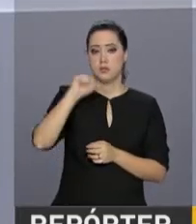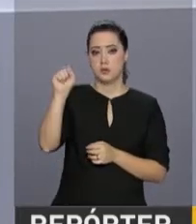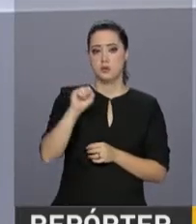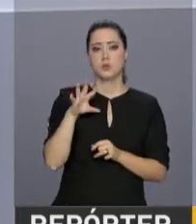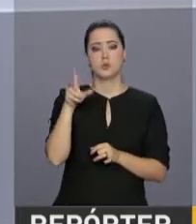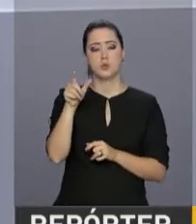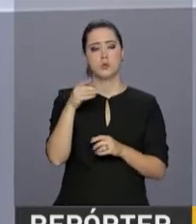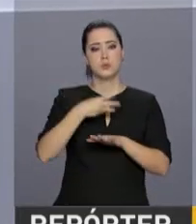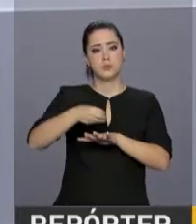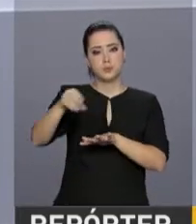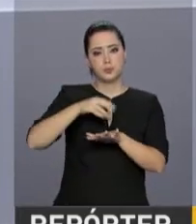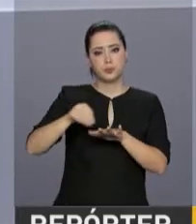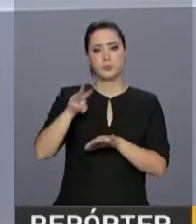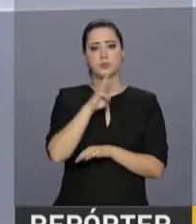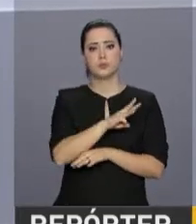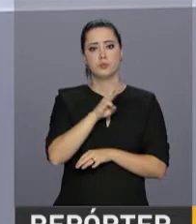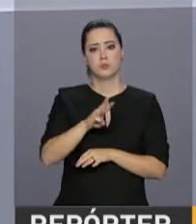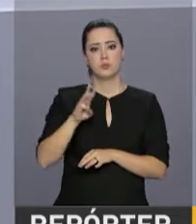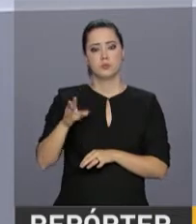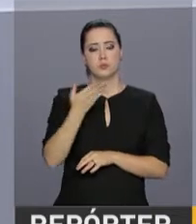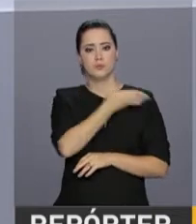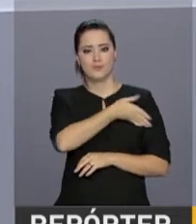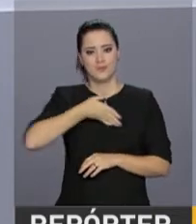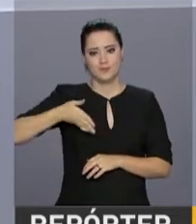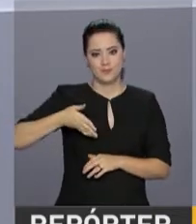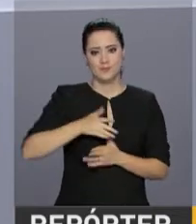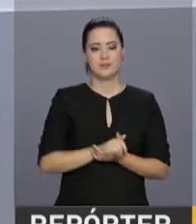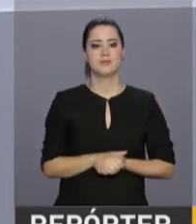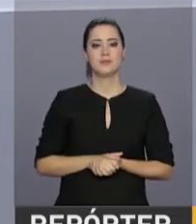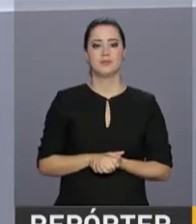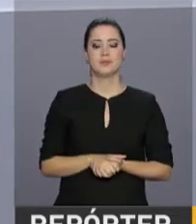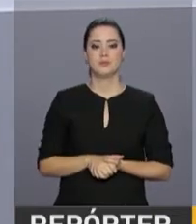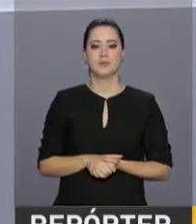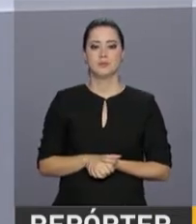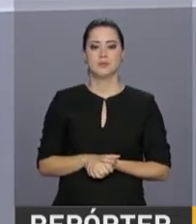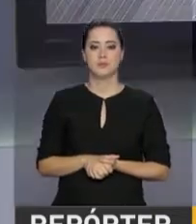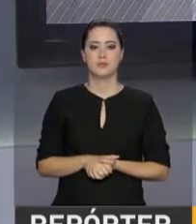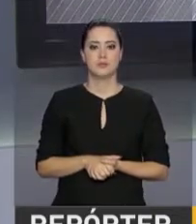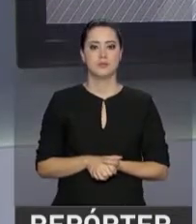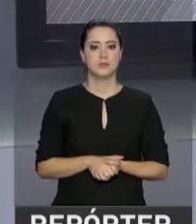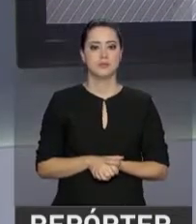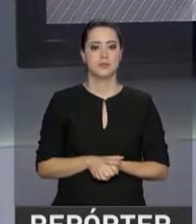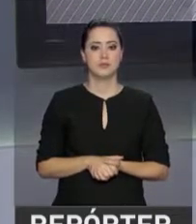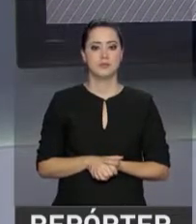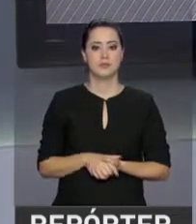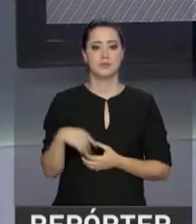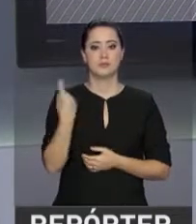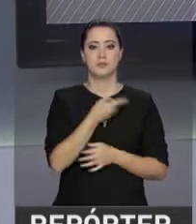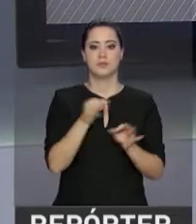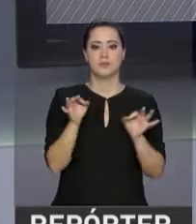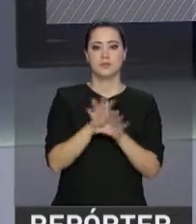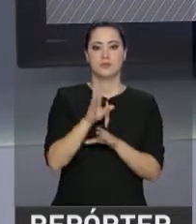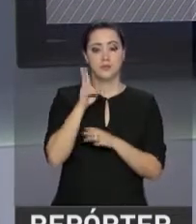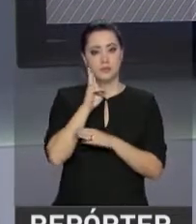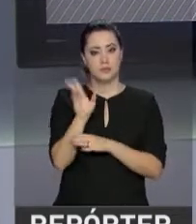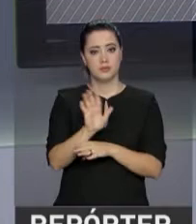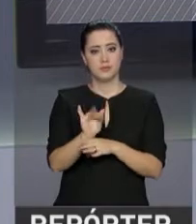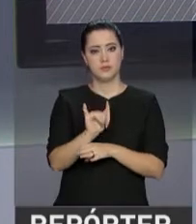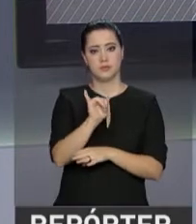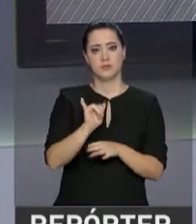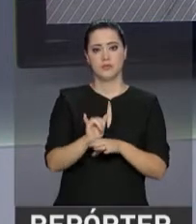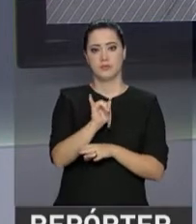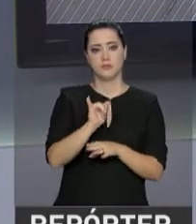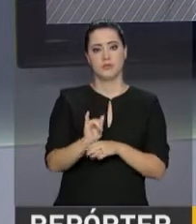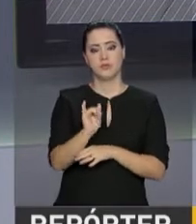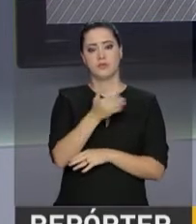de abril e todas as informações você encontra no site que aparece aí na tela nós ficamos por aqui você pode rever